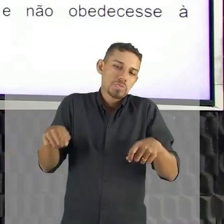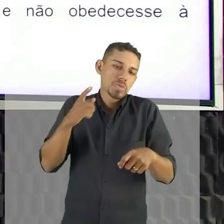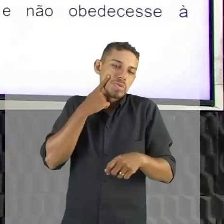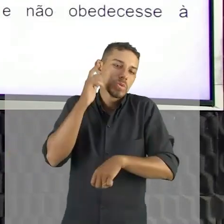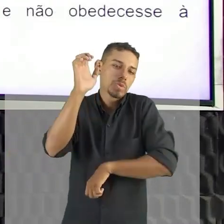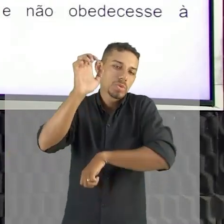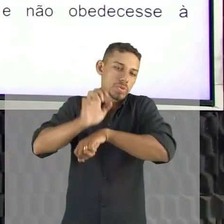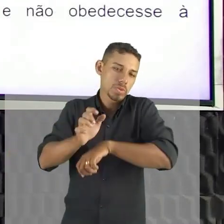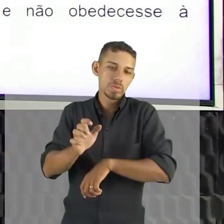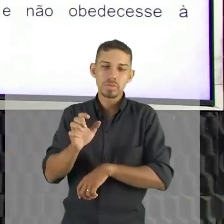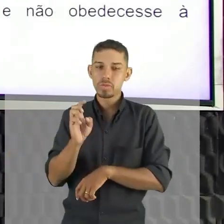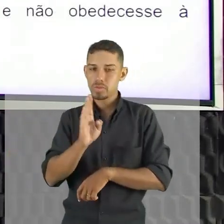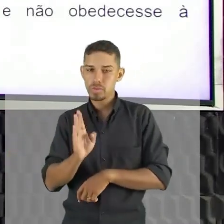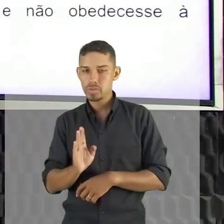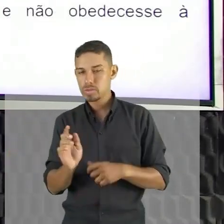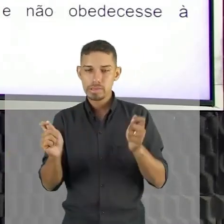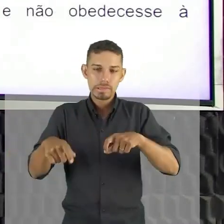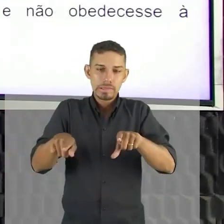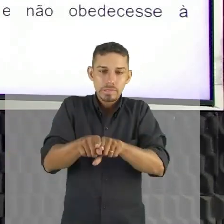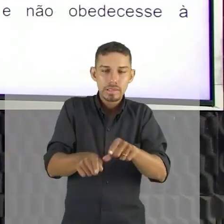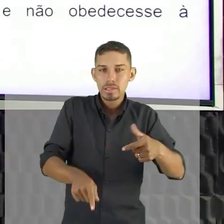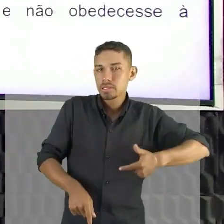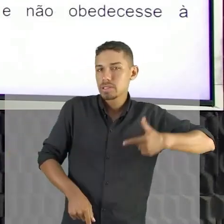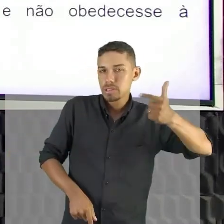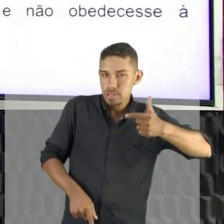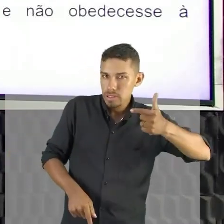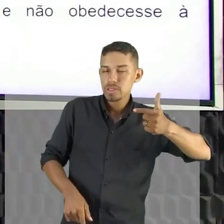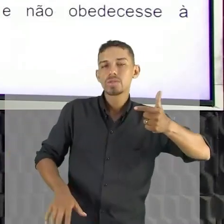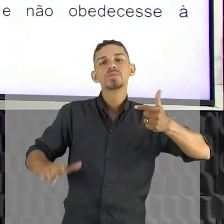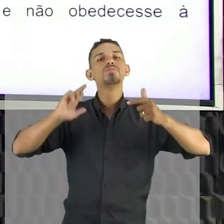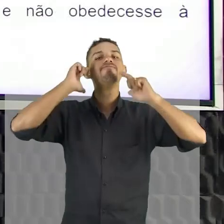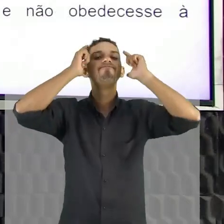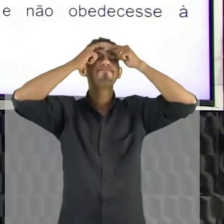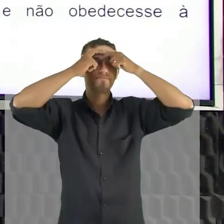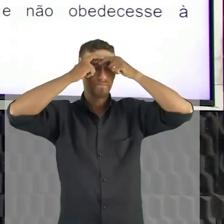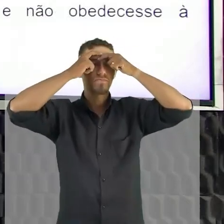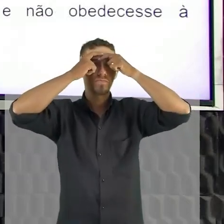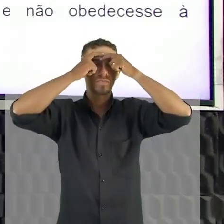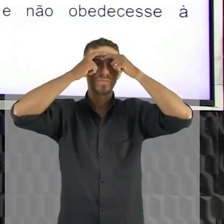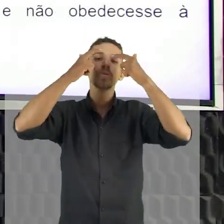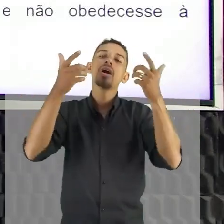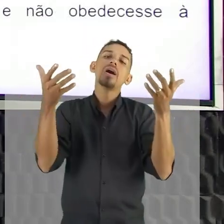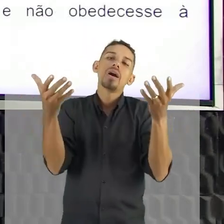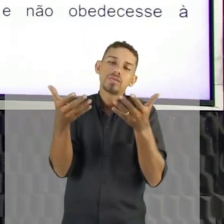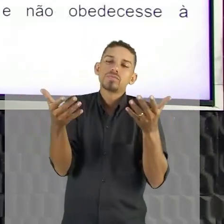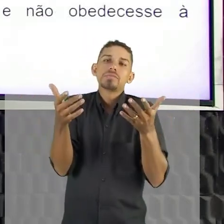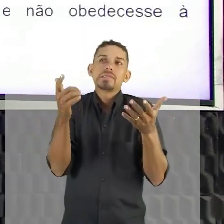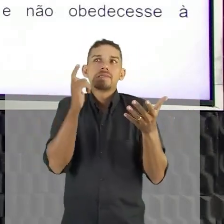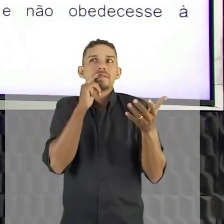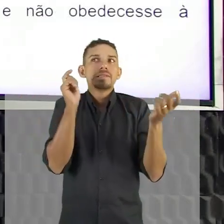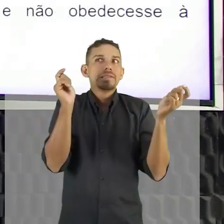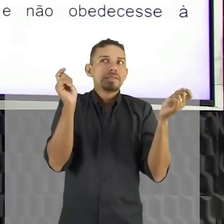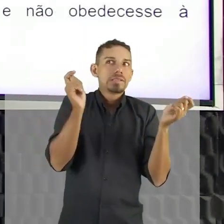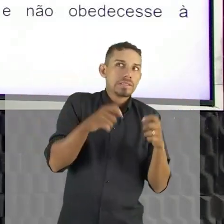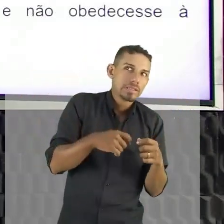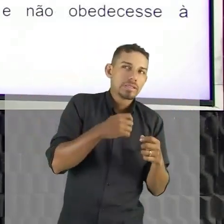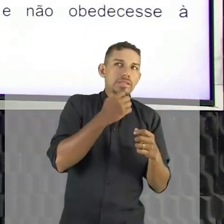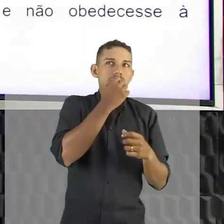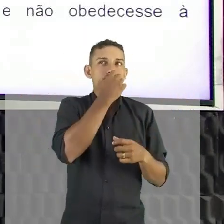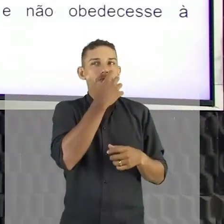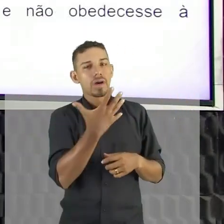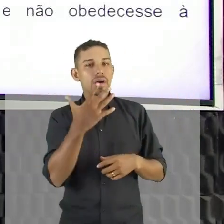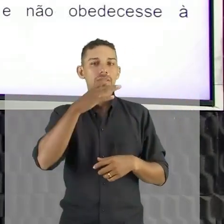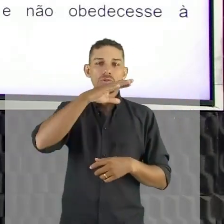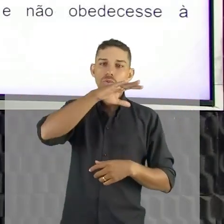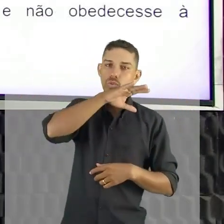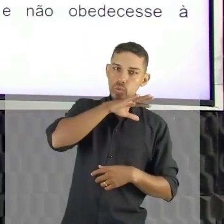de segundo reinado, né? Então agora com Dom Pedro II, que tem seus altos e baixos, que tem de fato,